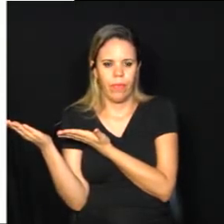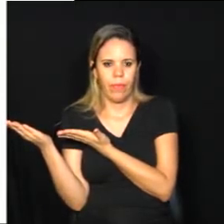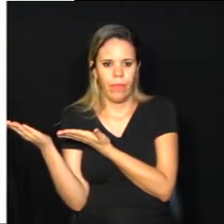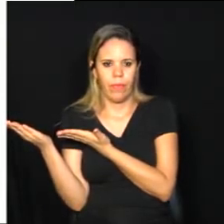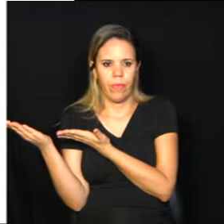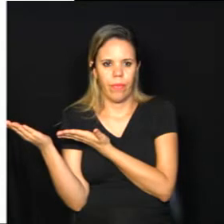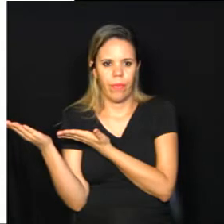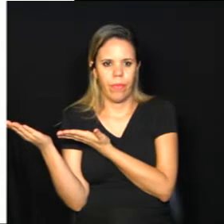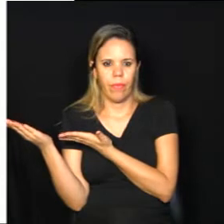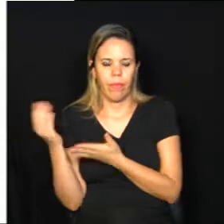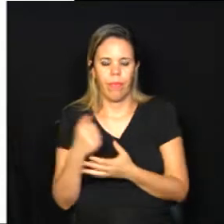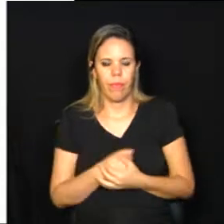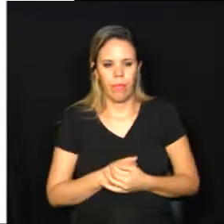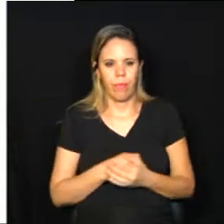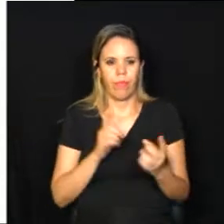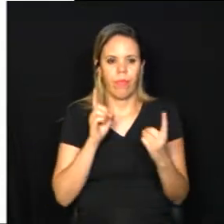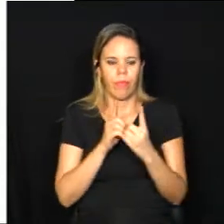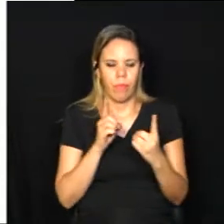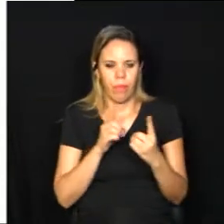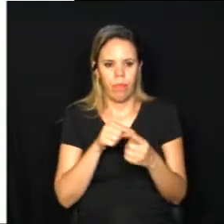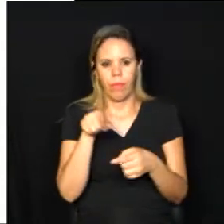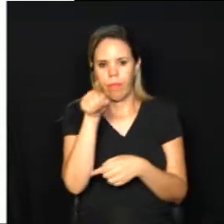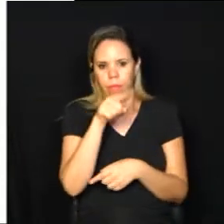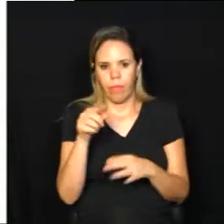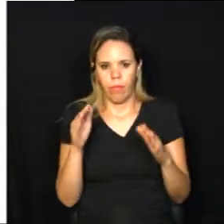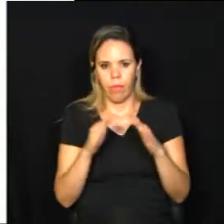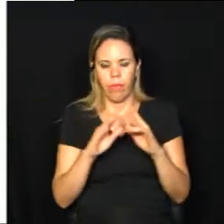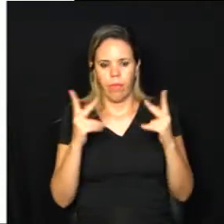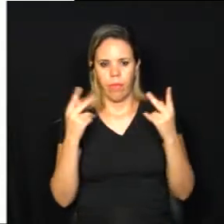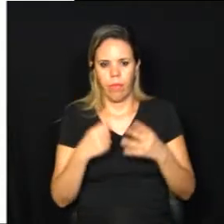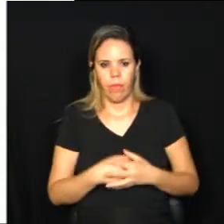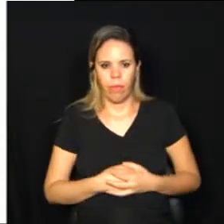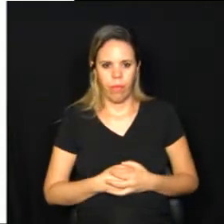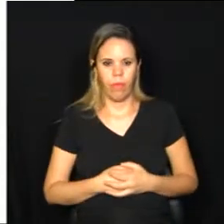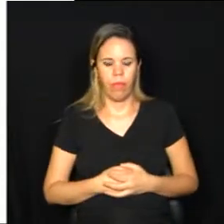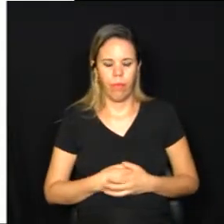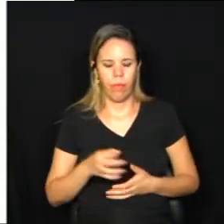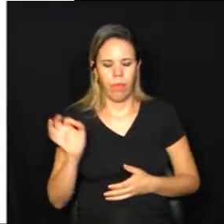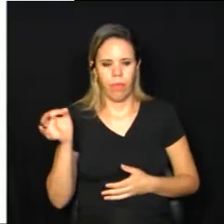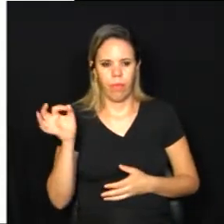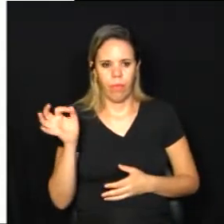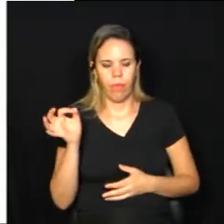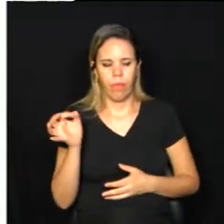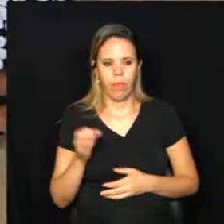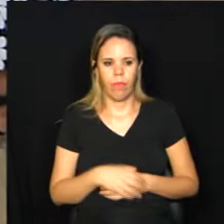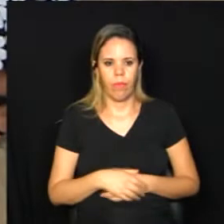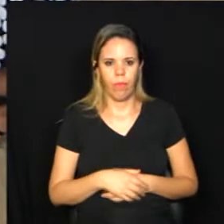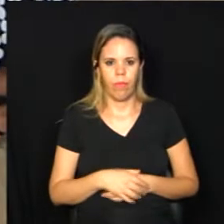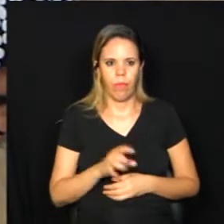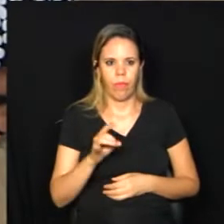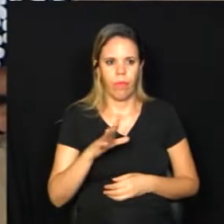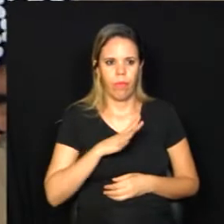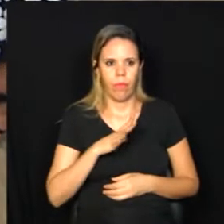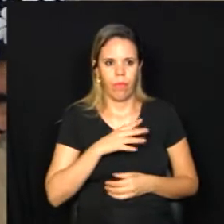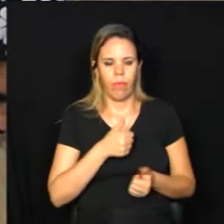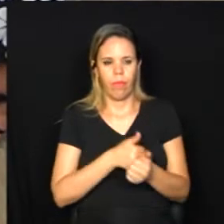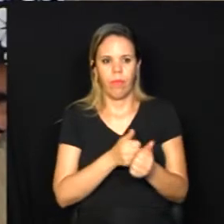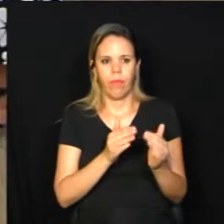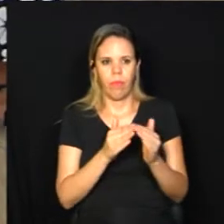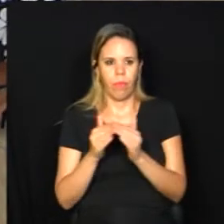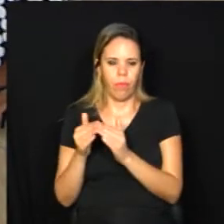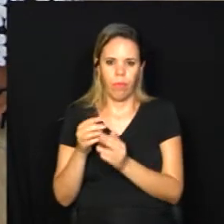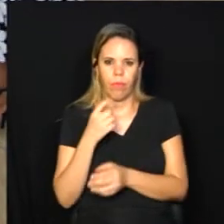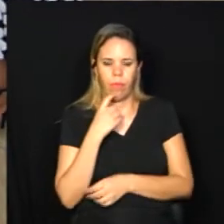999-799620 está aí, serviço para você que mora em Hortolândia. Exatamente, apenas para a cidade vizinha aqui